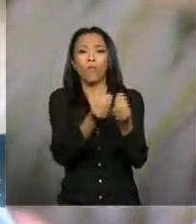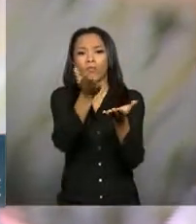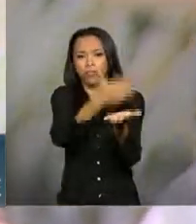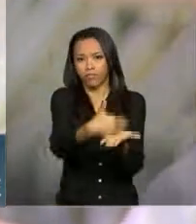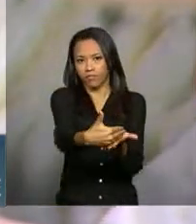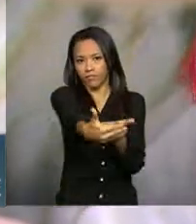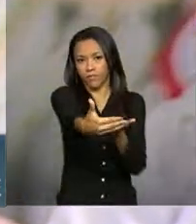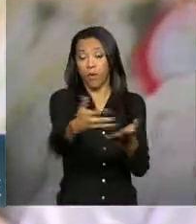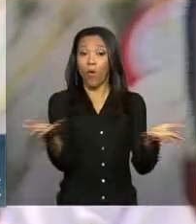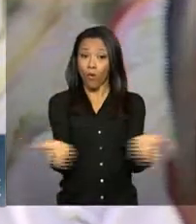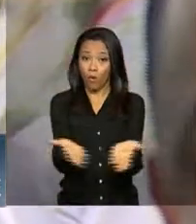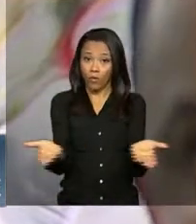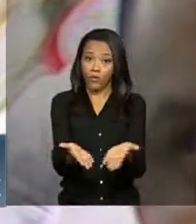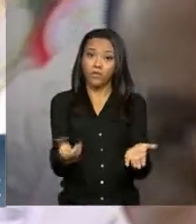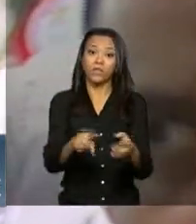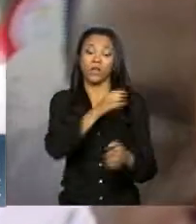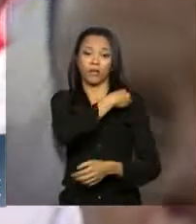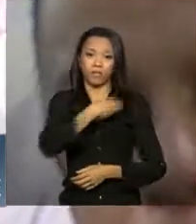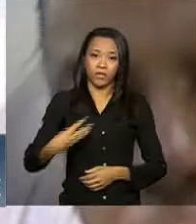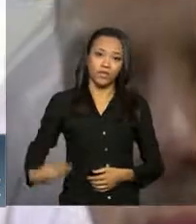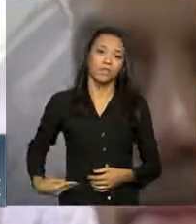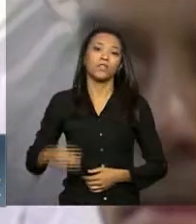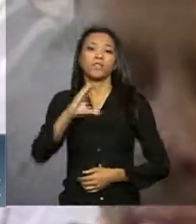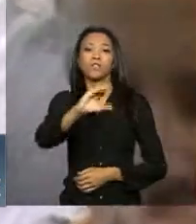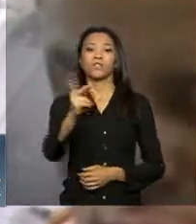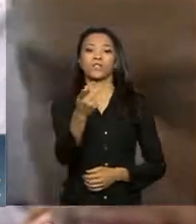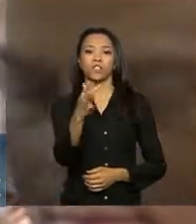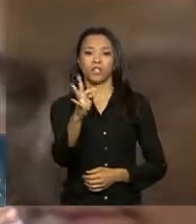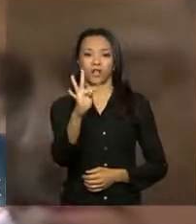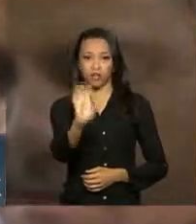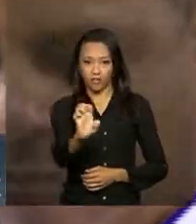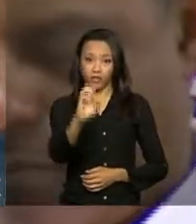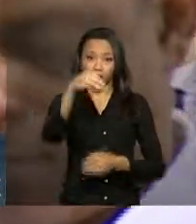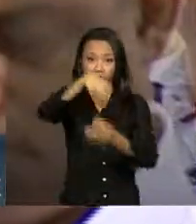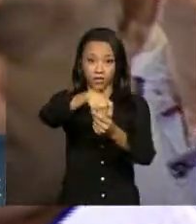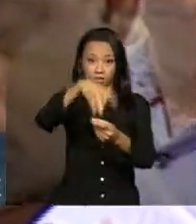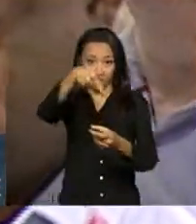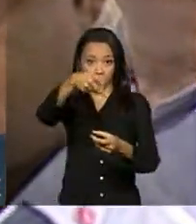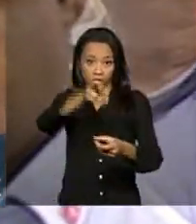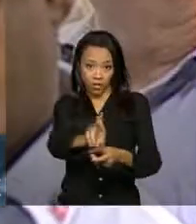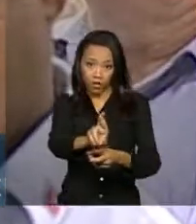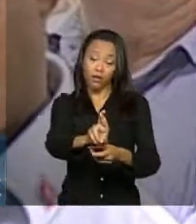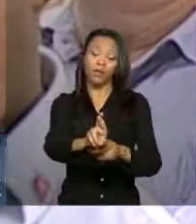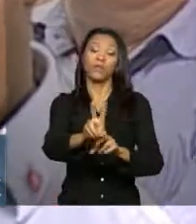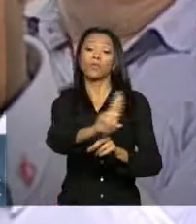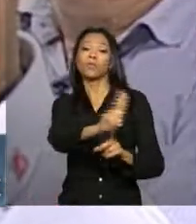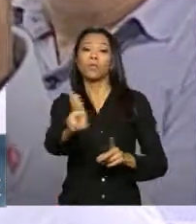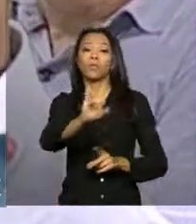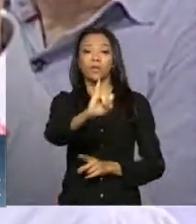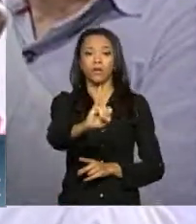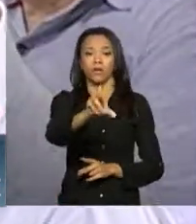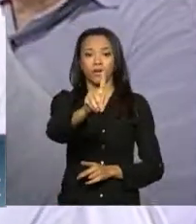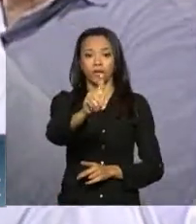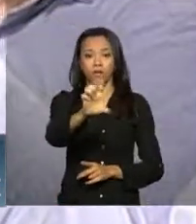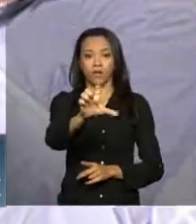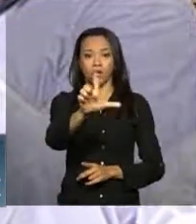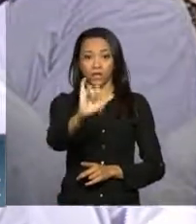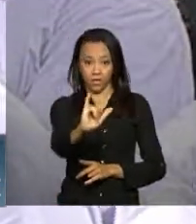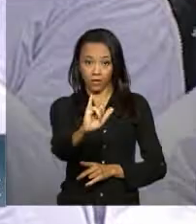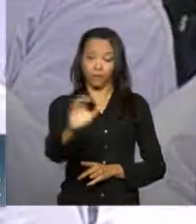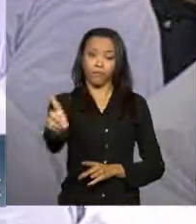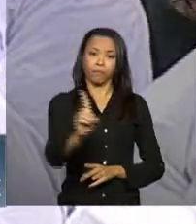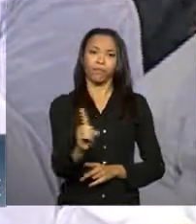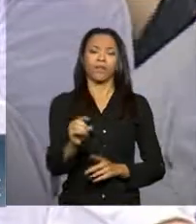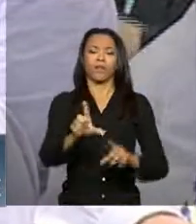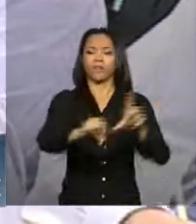hoje a ministra de estado chefe da secretaria de direitos humanos da presidência da república e dele salvatti dará posse aos